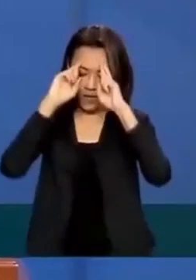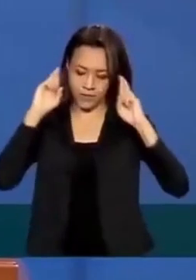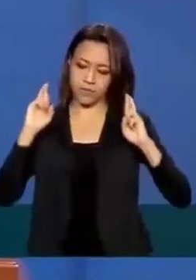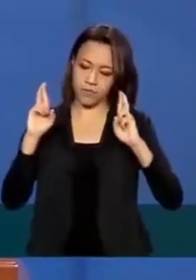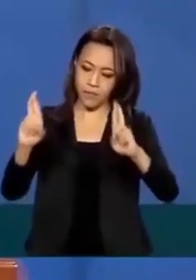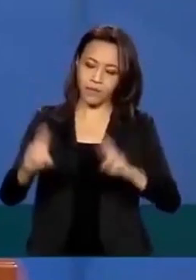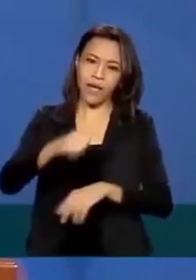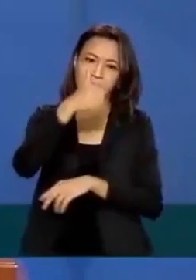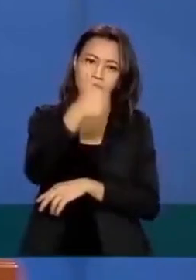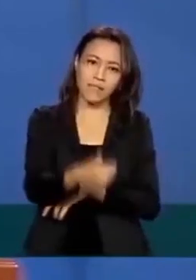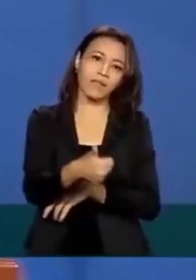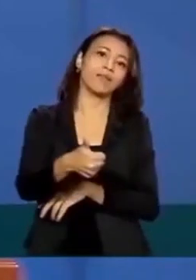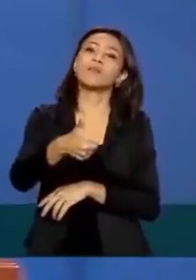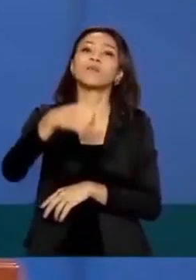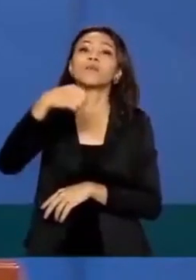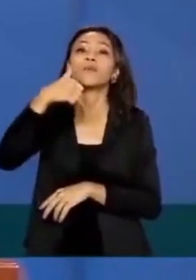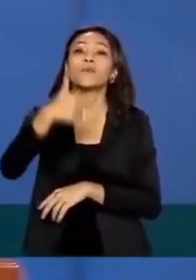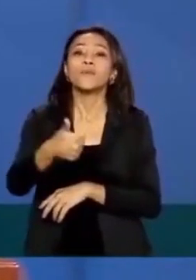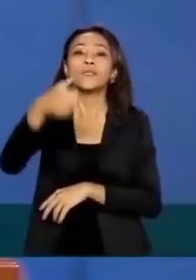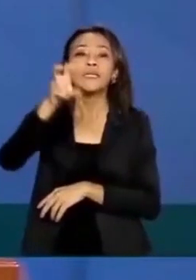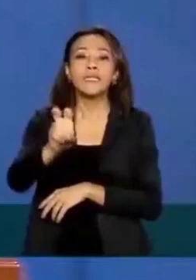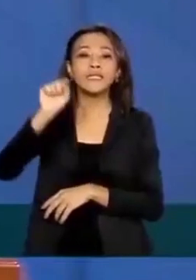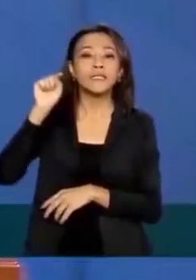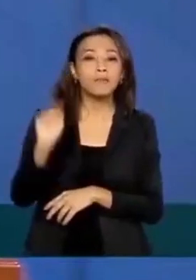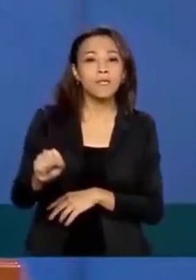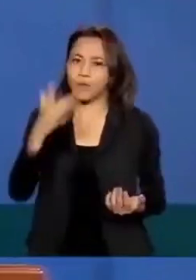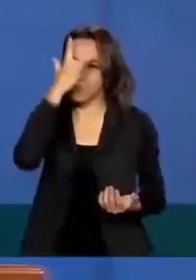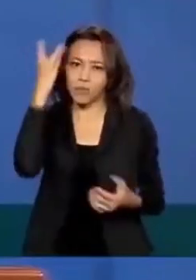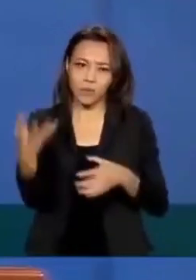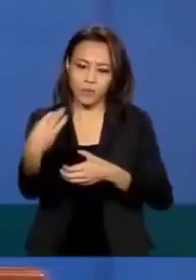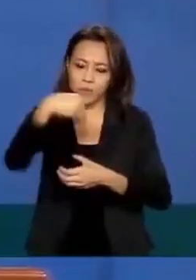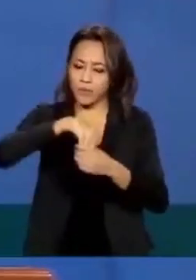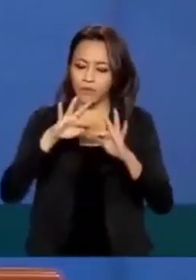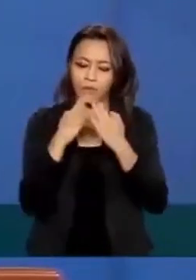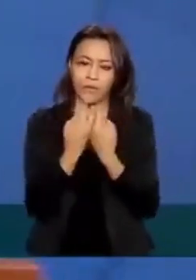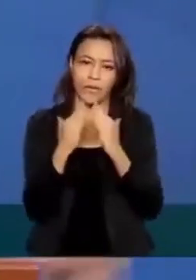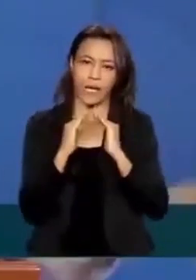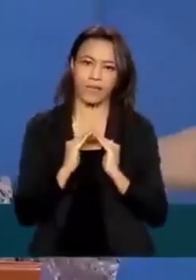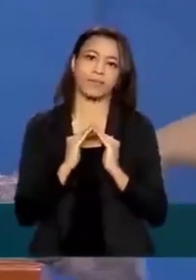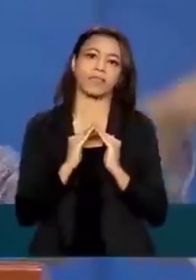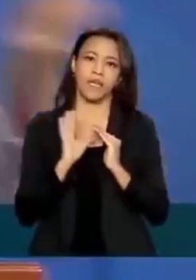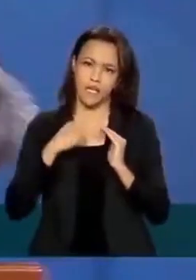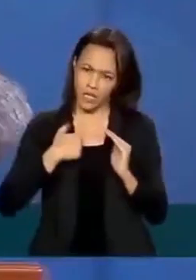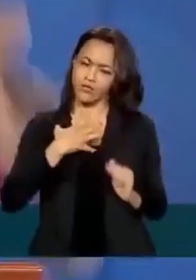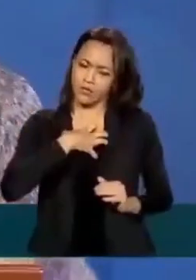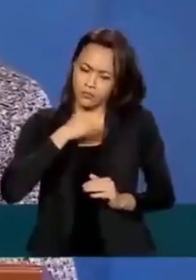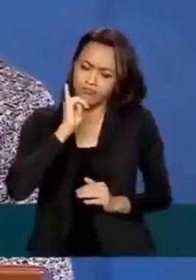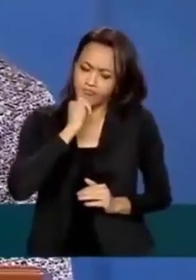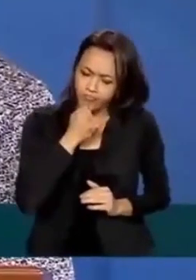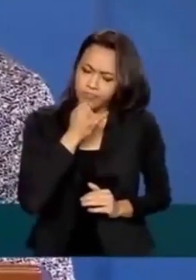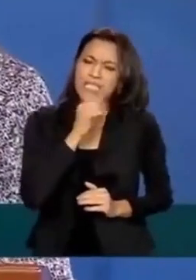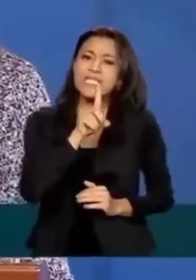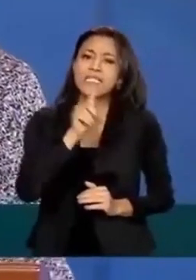Há 115 mil vidas perdidas nessa nação. E eu fico muito triste, assim como eu sei que com esses quase